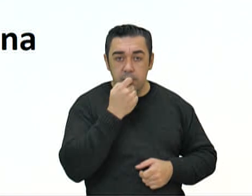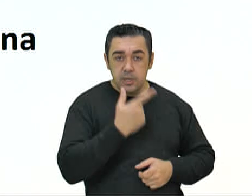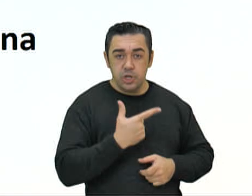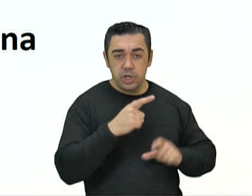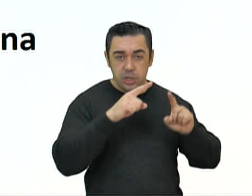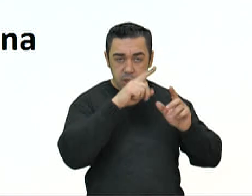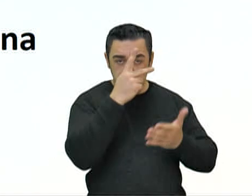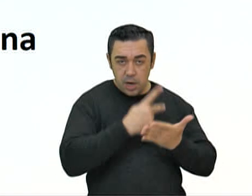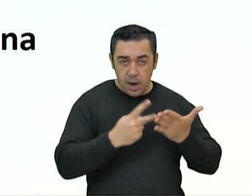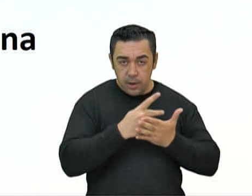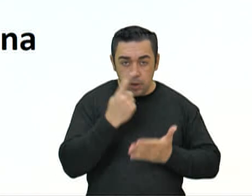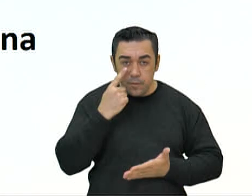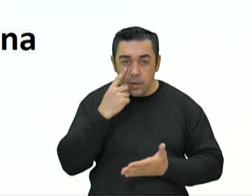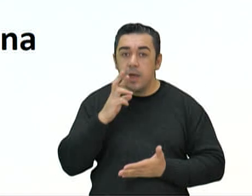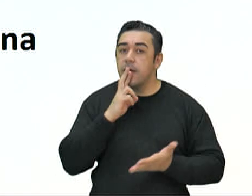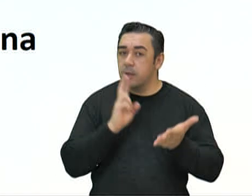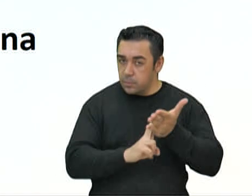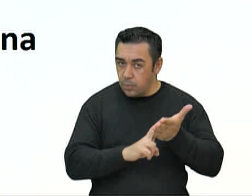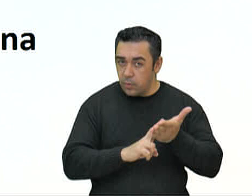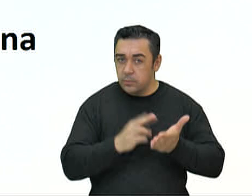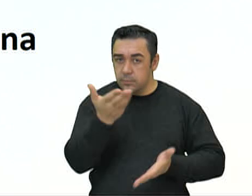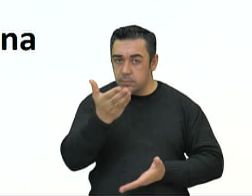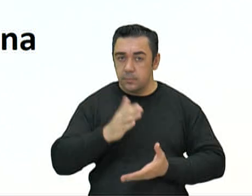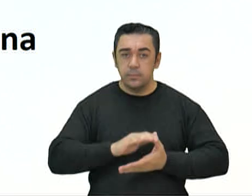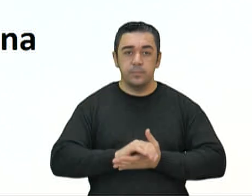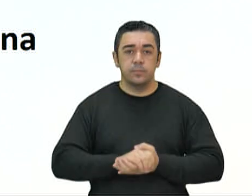uma boa olhada nela aí e responda as questões.